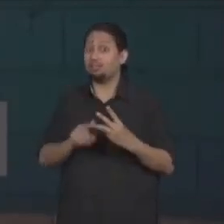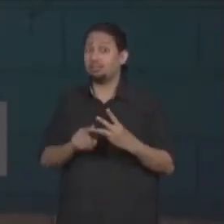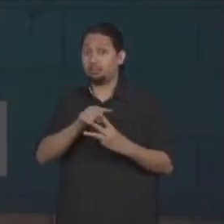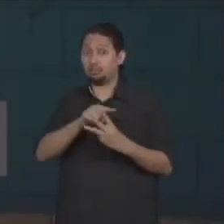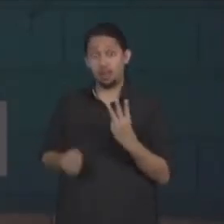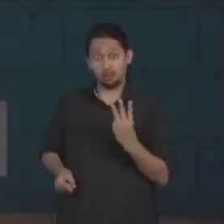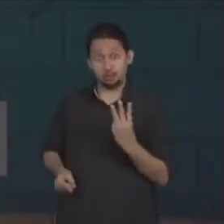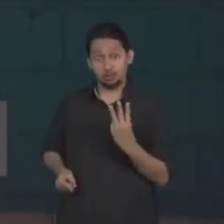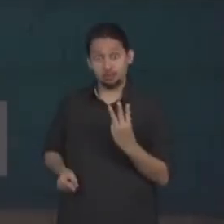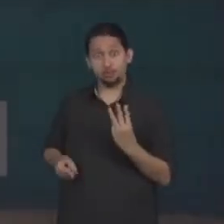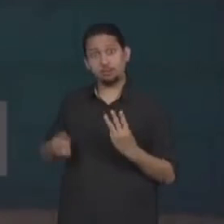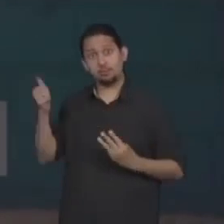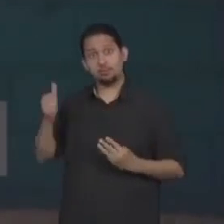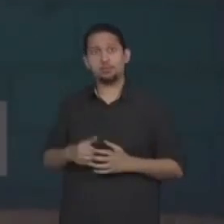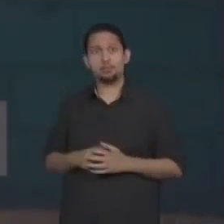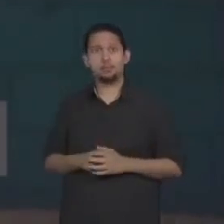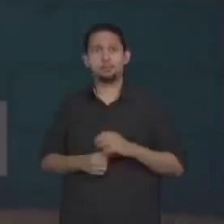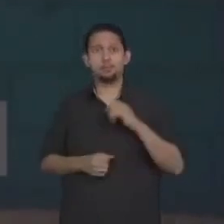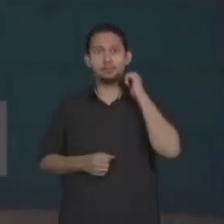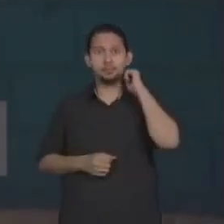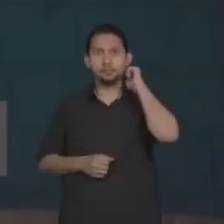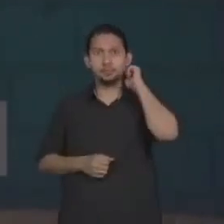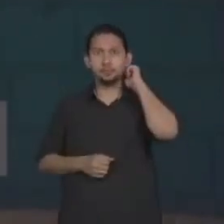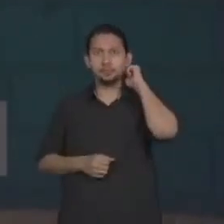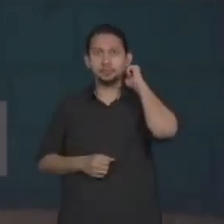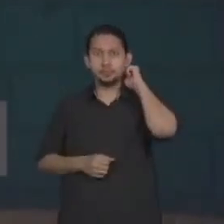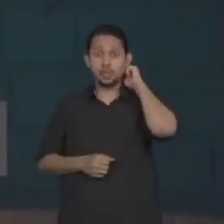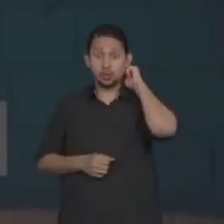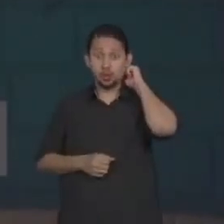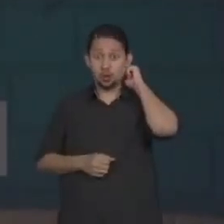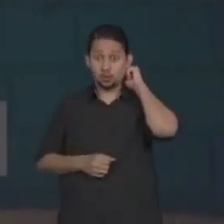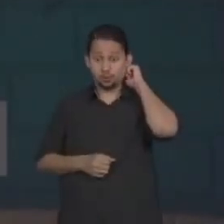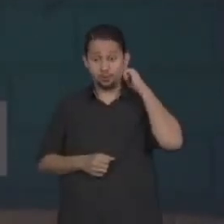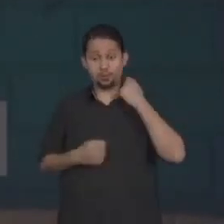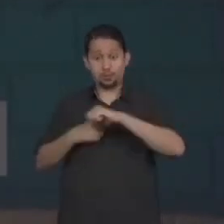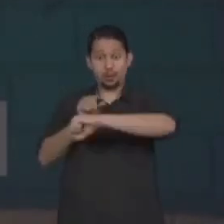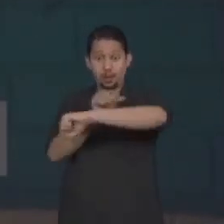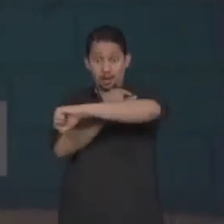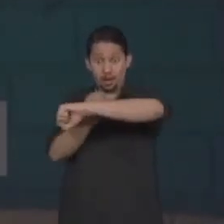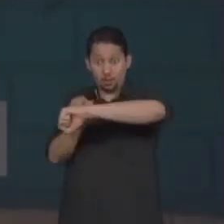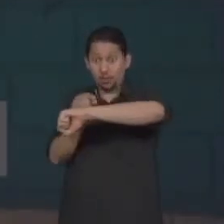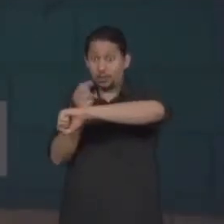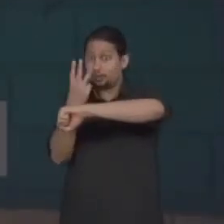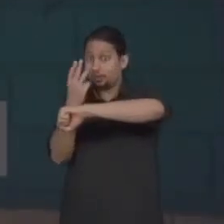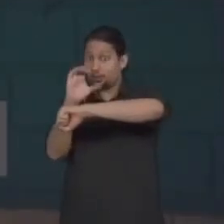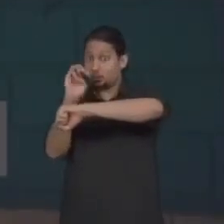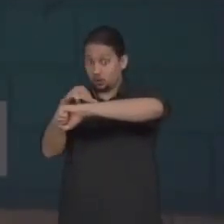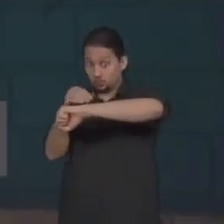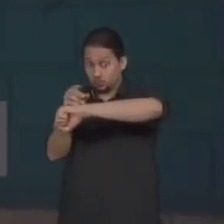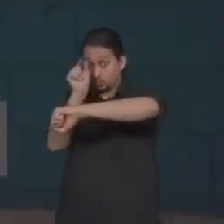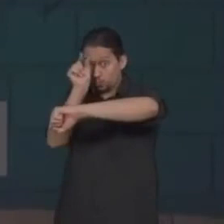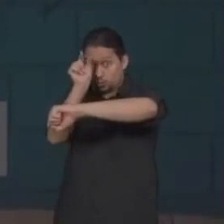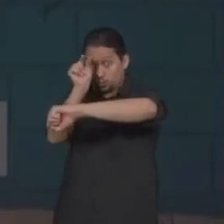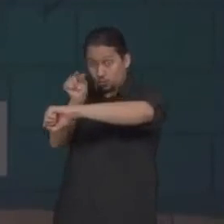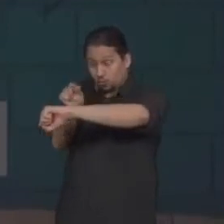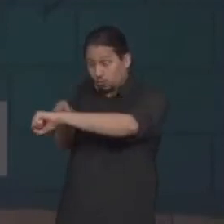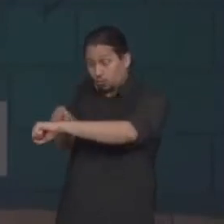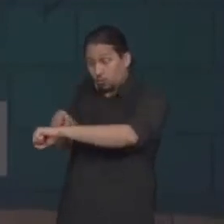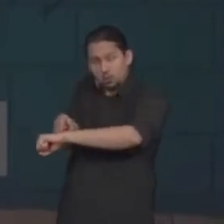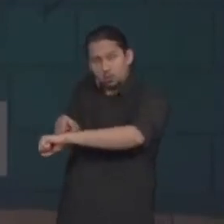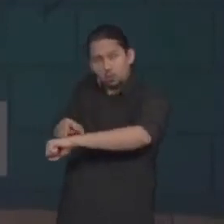3 centímetros. Você vai pegar o seu compasso e sua régua e vai medir 3 centímetros, ó, do 0